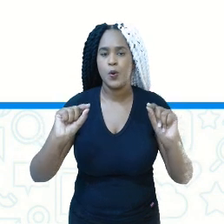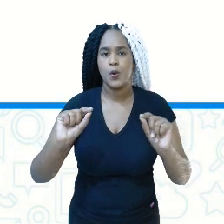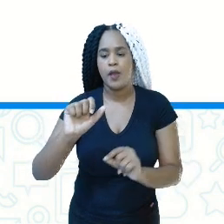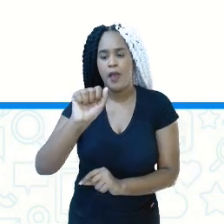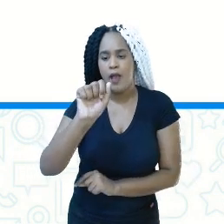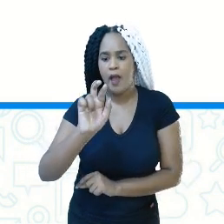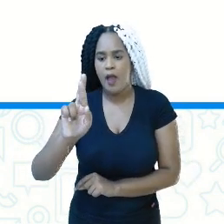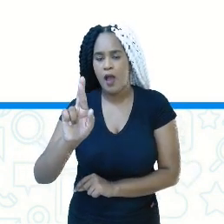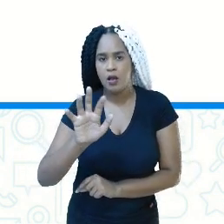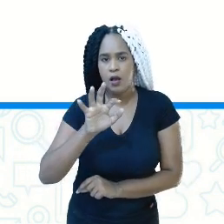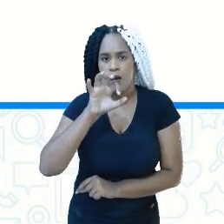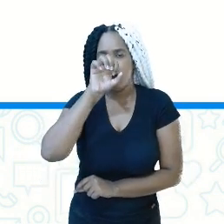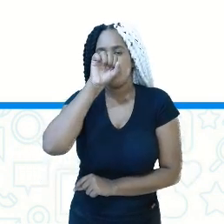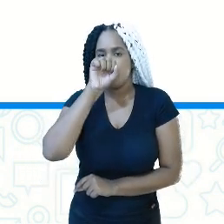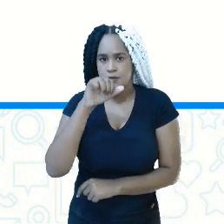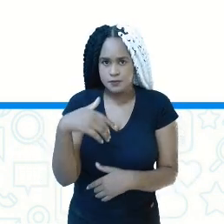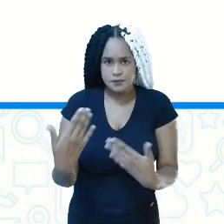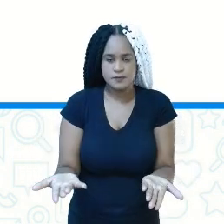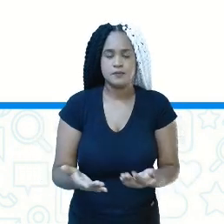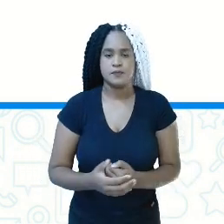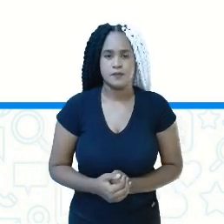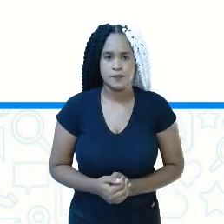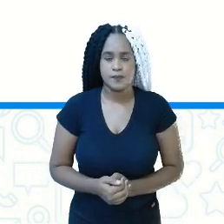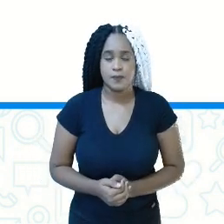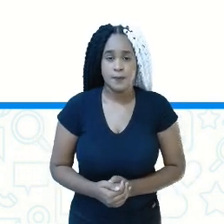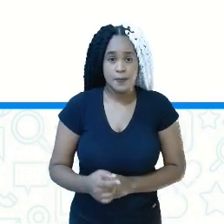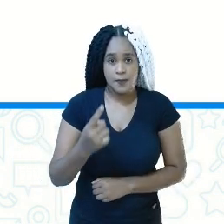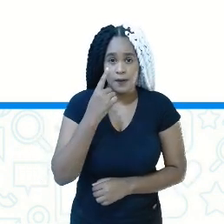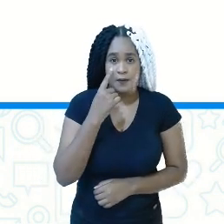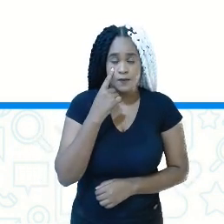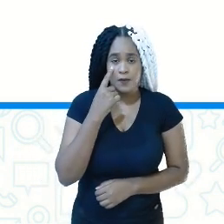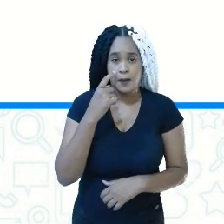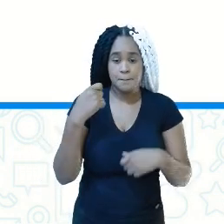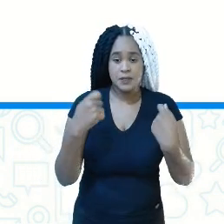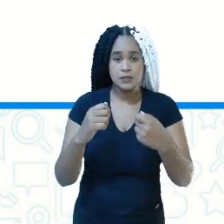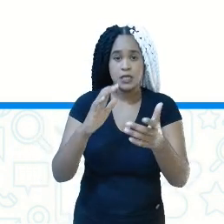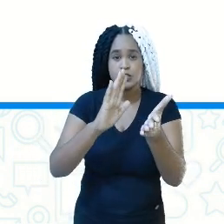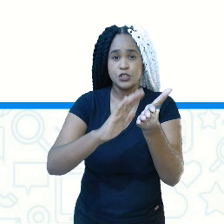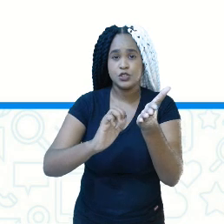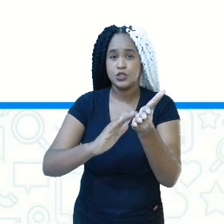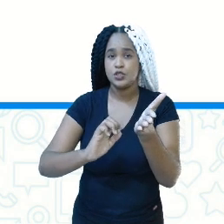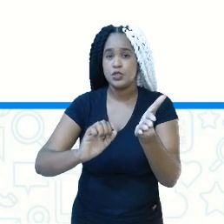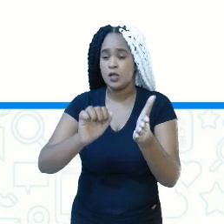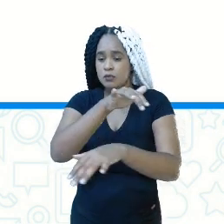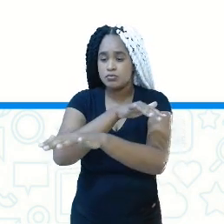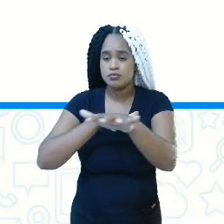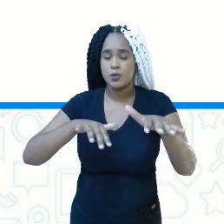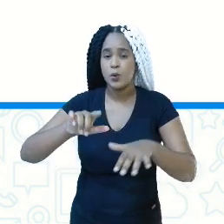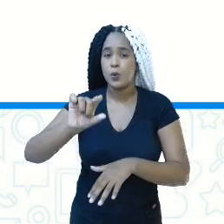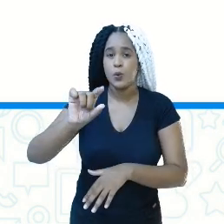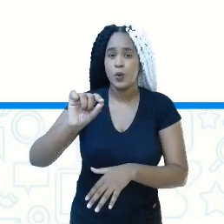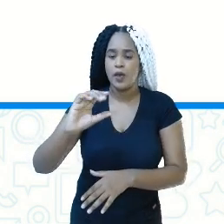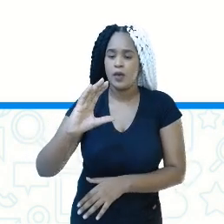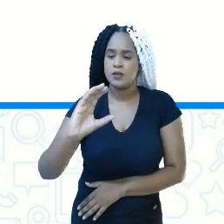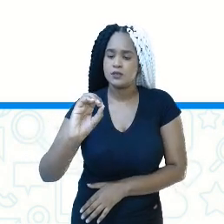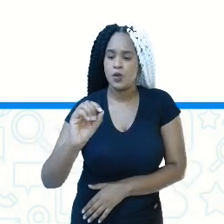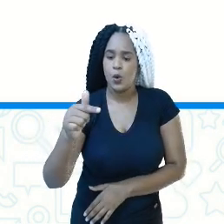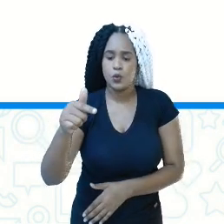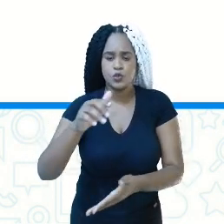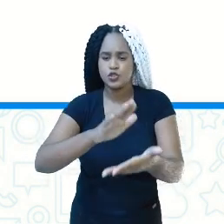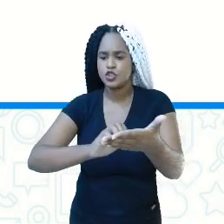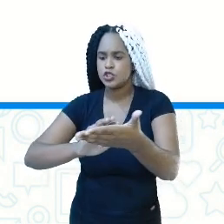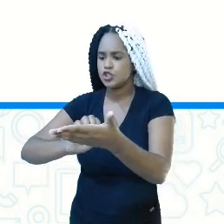Levando em consideração que para haver o processo é necessária a retirada de gás carbônico do ar, as plantas então